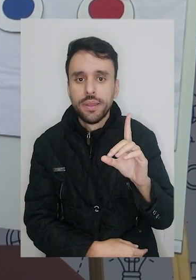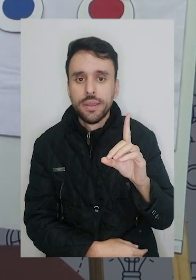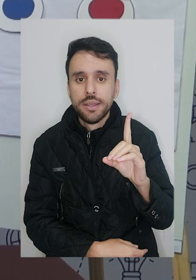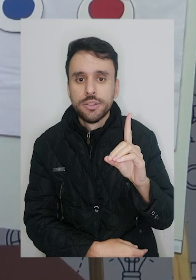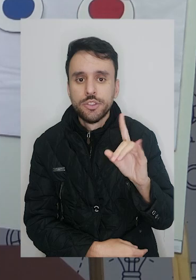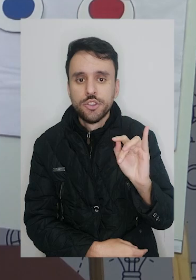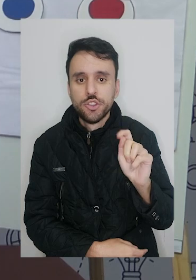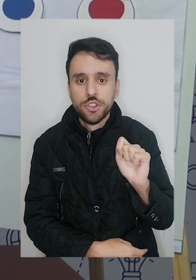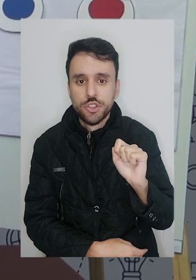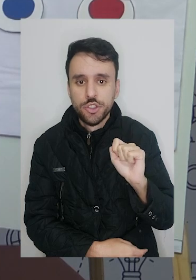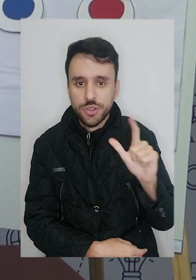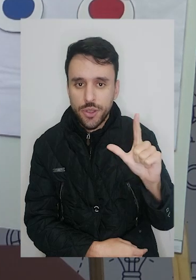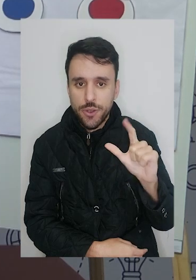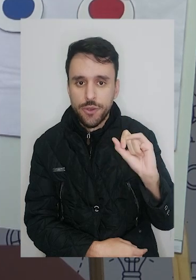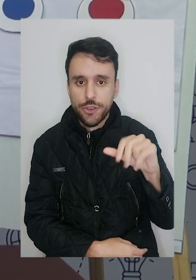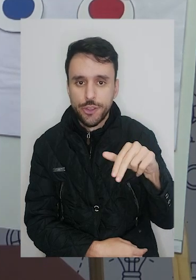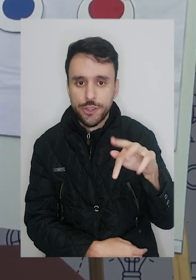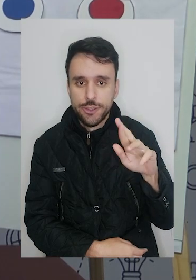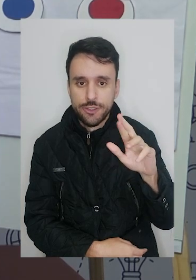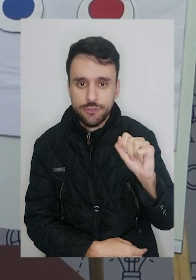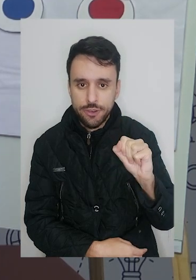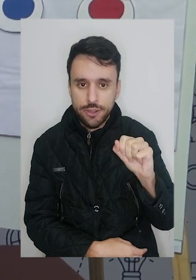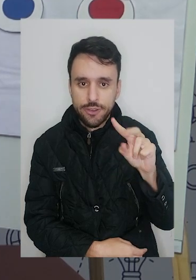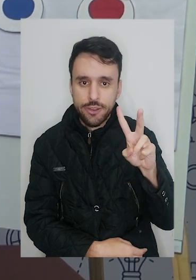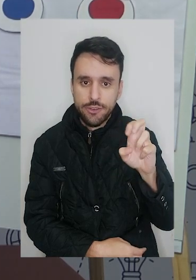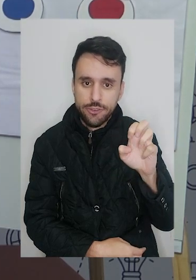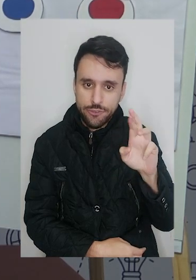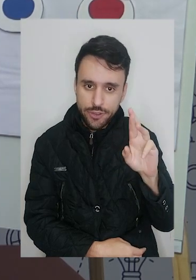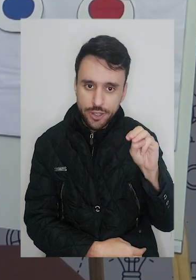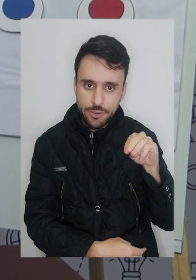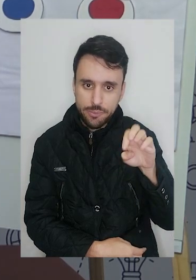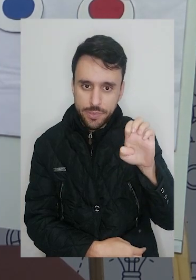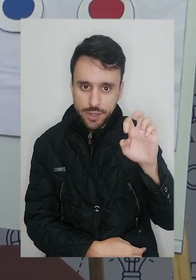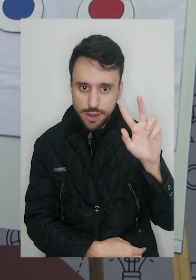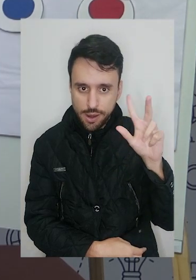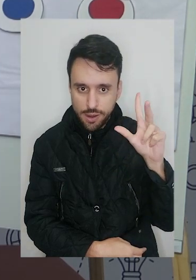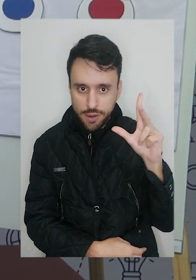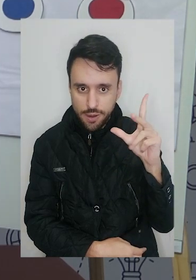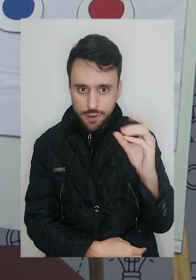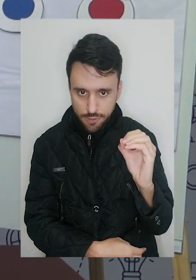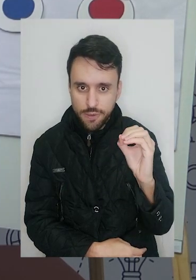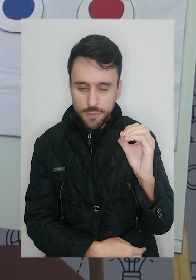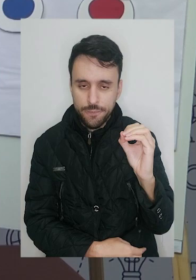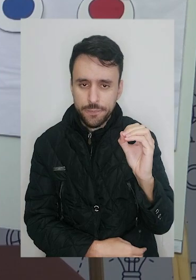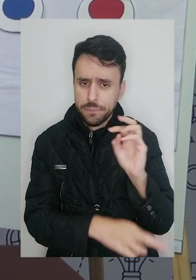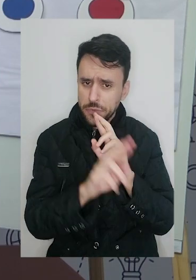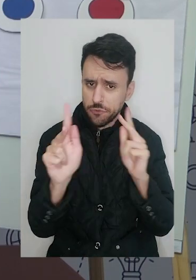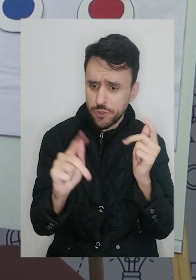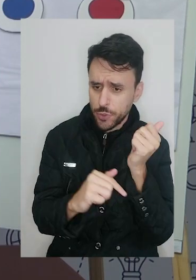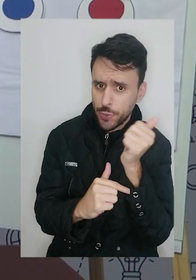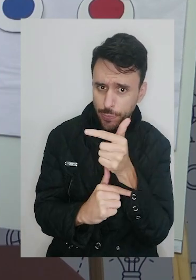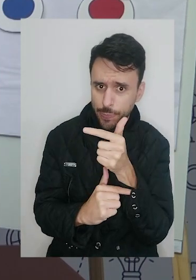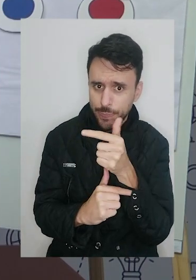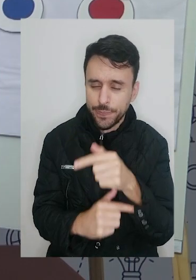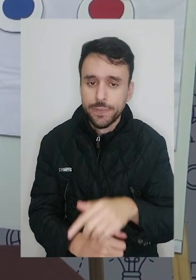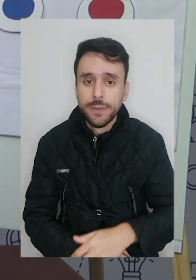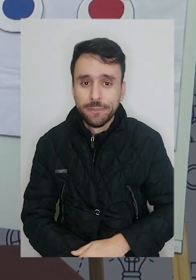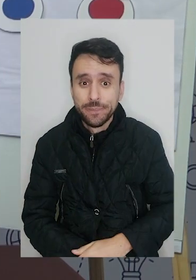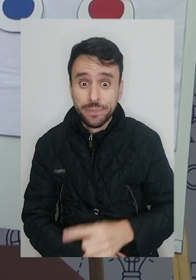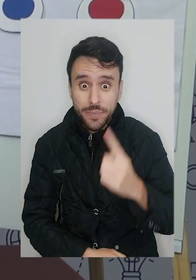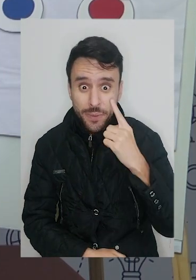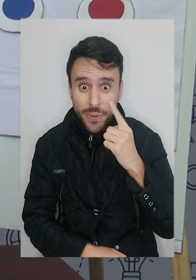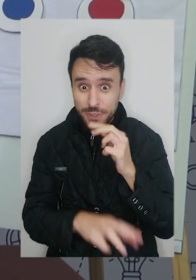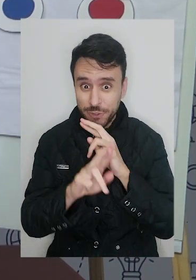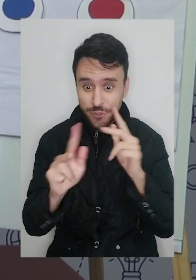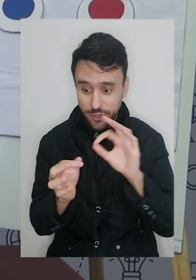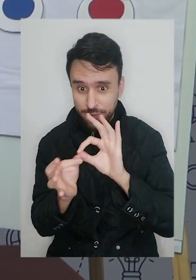digital infravermelho. Diferente esse modelo, né? Vou deixar aqui para vocês verem. Até o tamanho